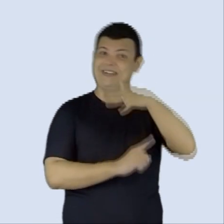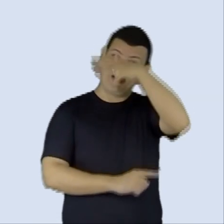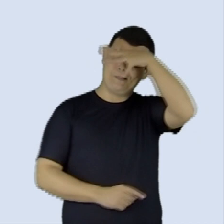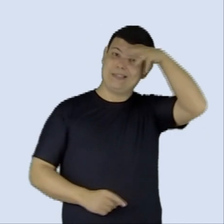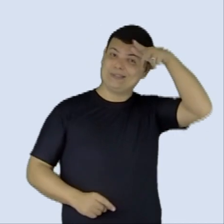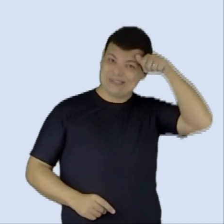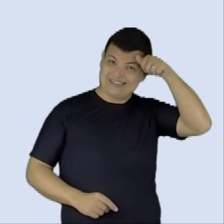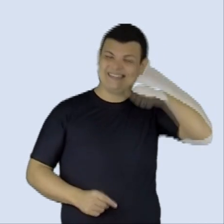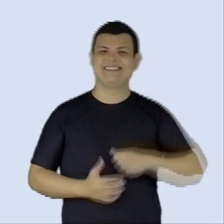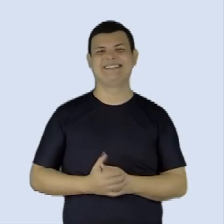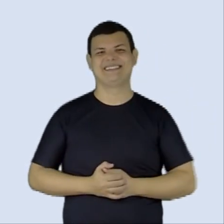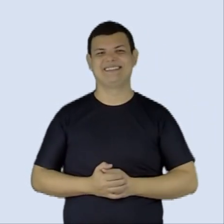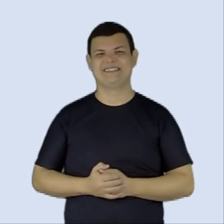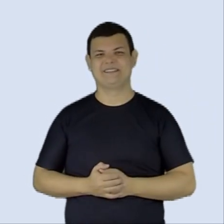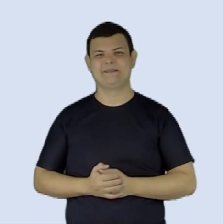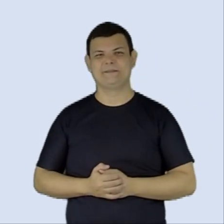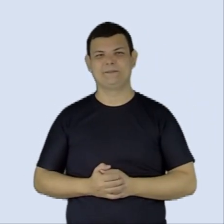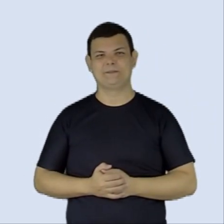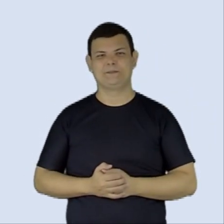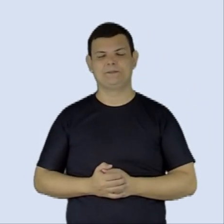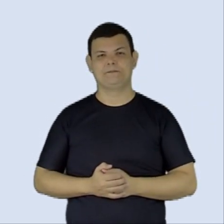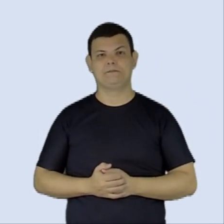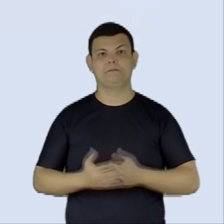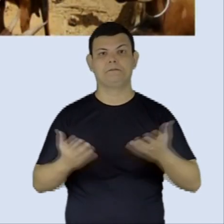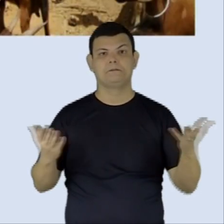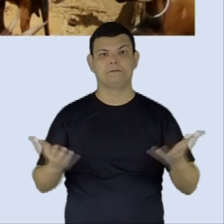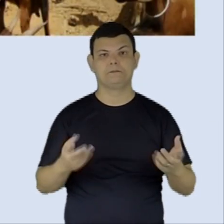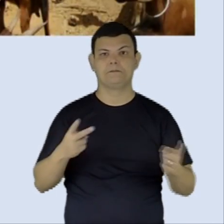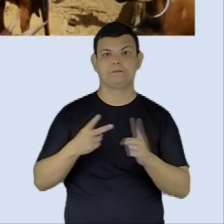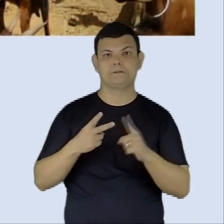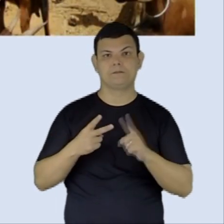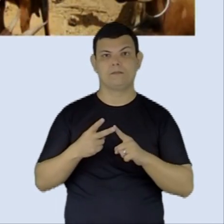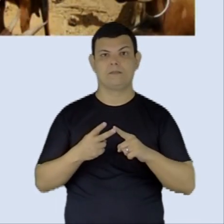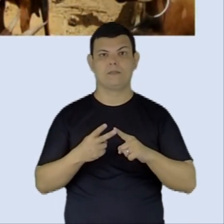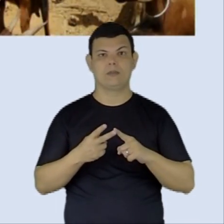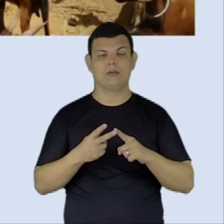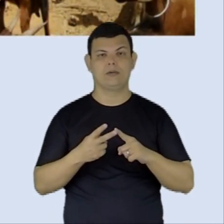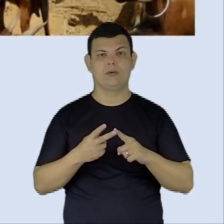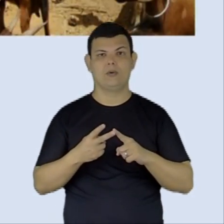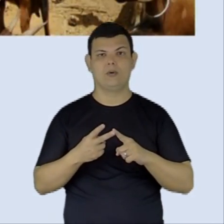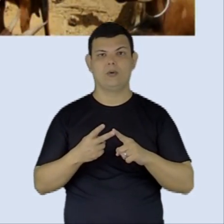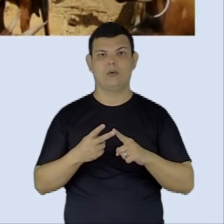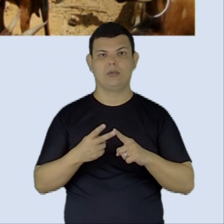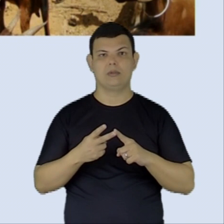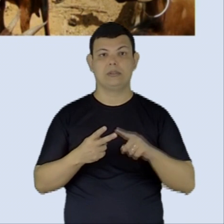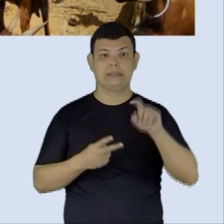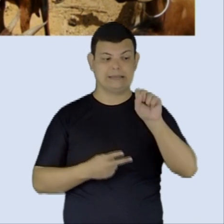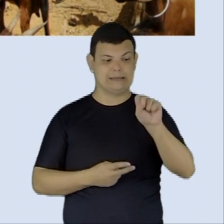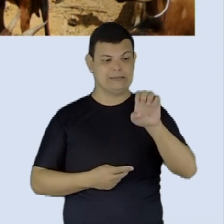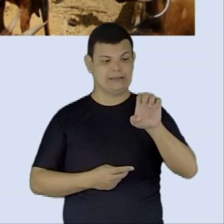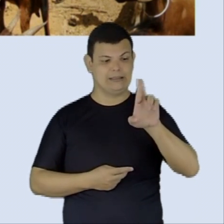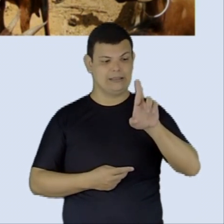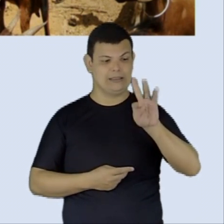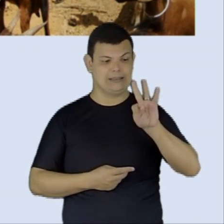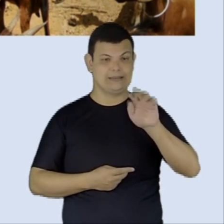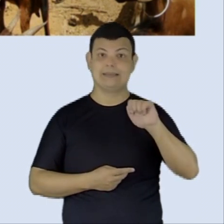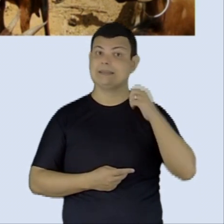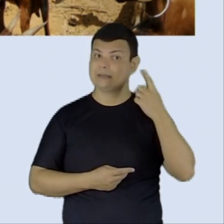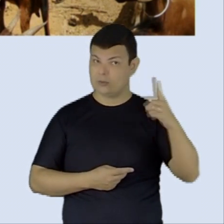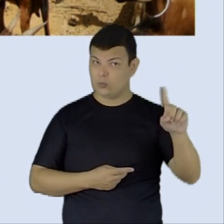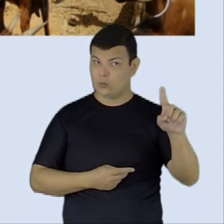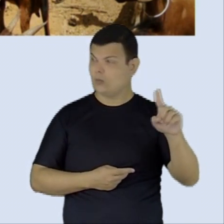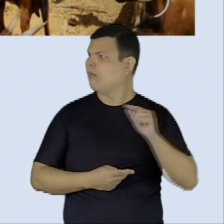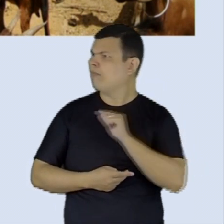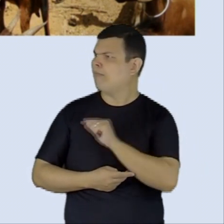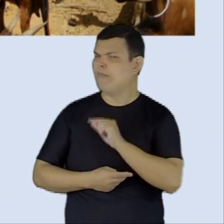amazônica. Nós vamos observar agora o meio norte. Olha só, o sertão. O